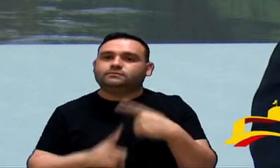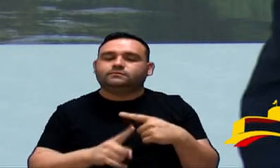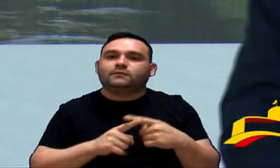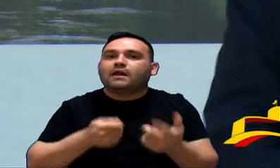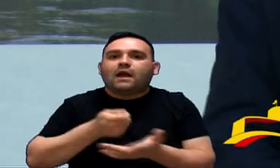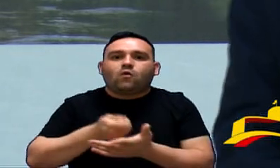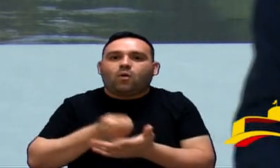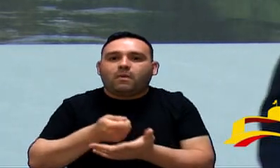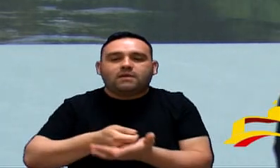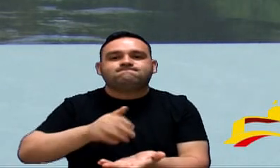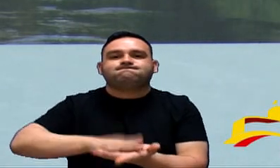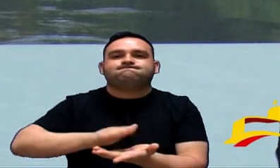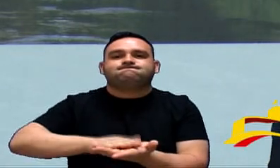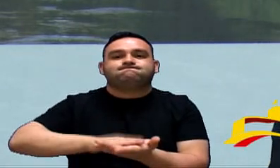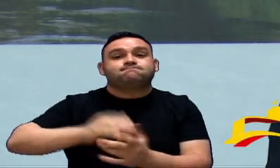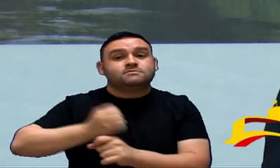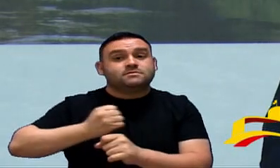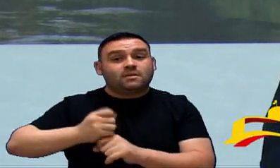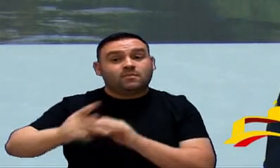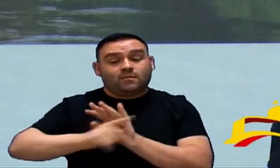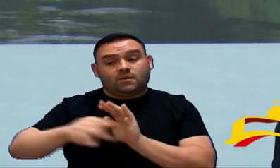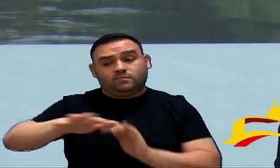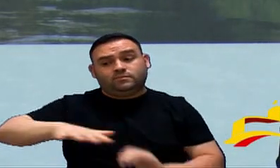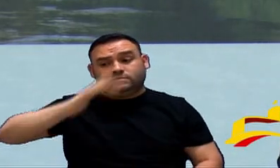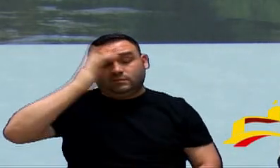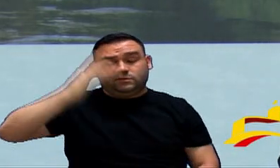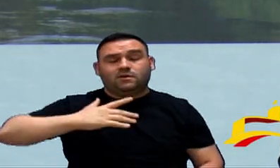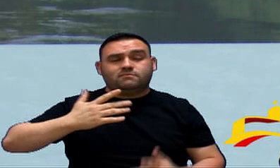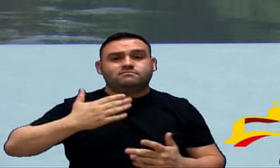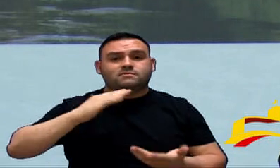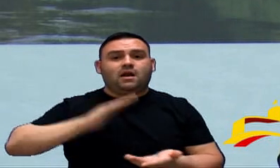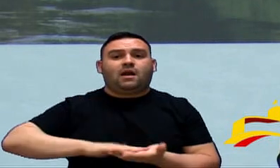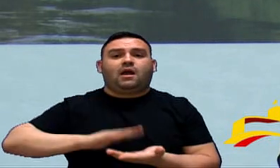uma cobrança muito grande por parte da comunidade, muito grande.